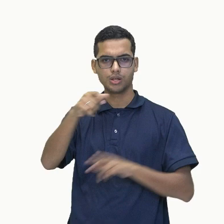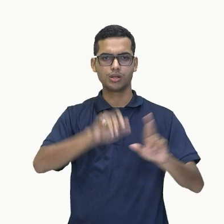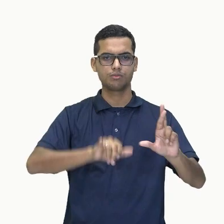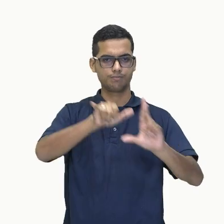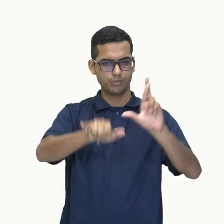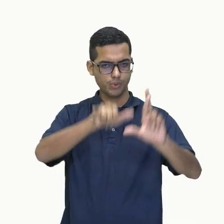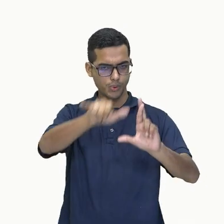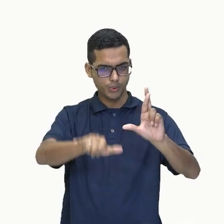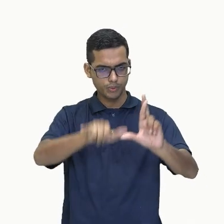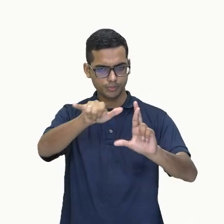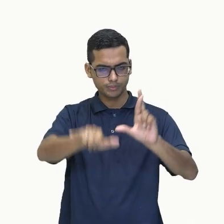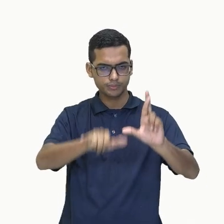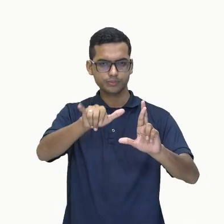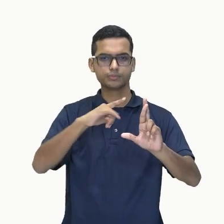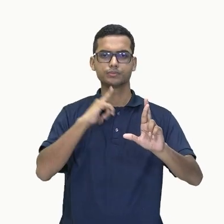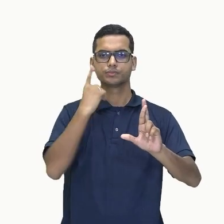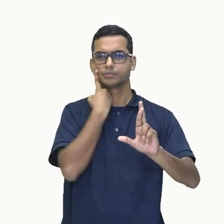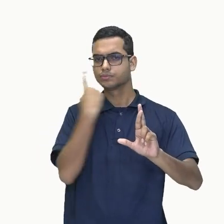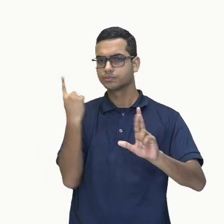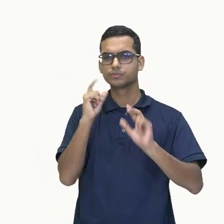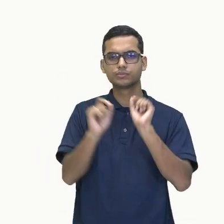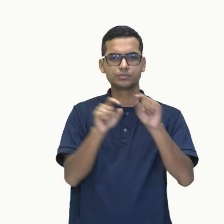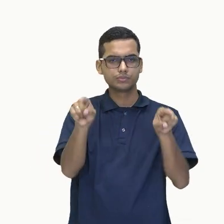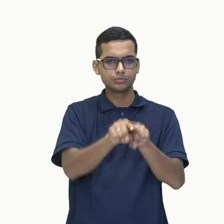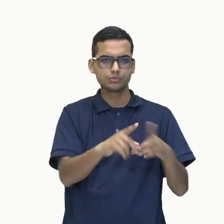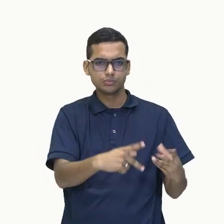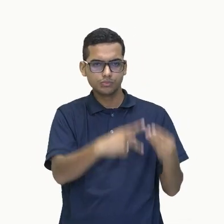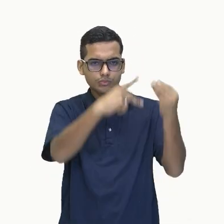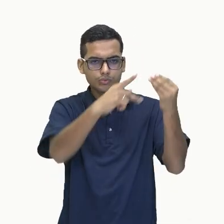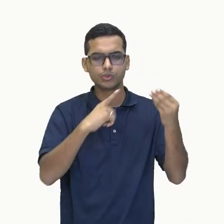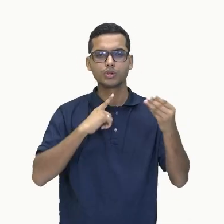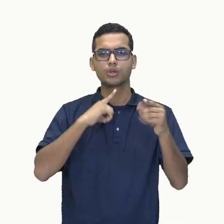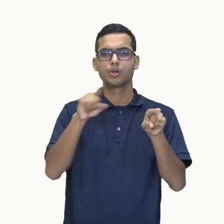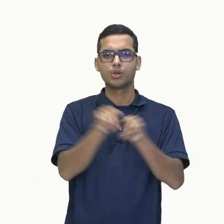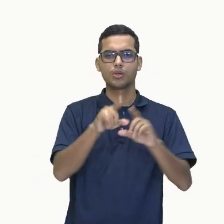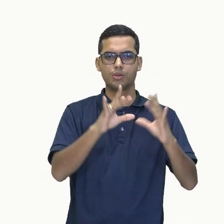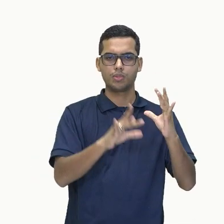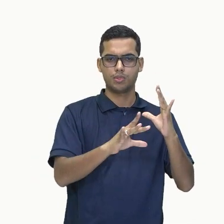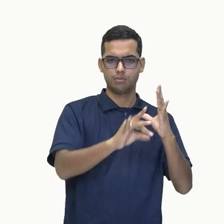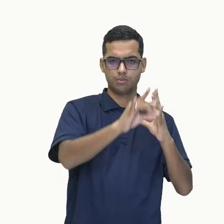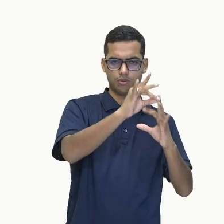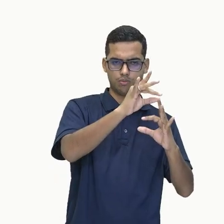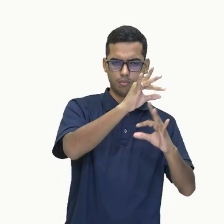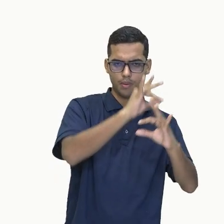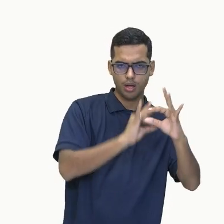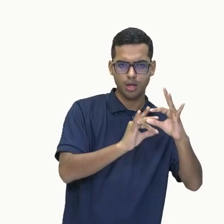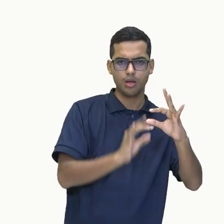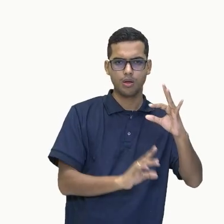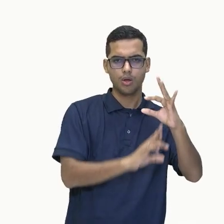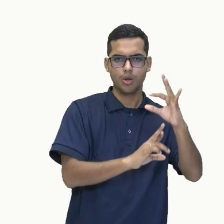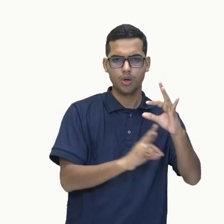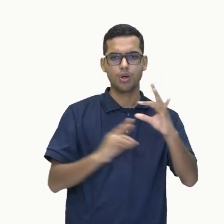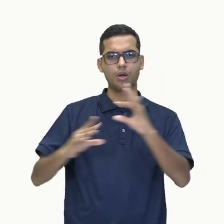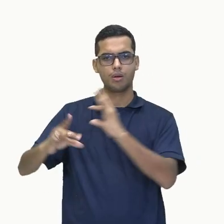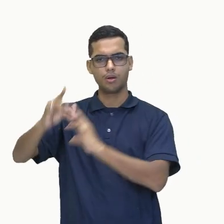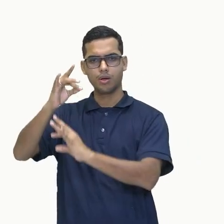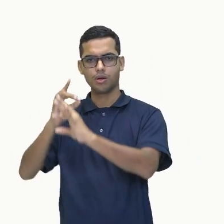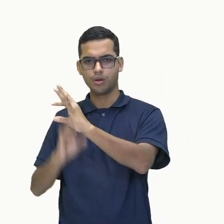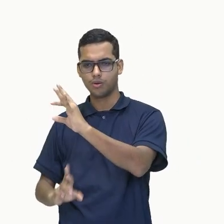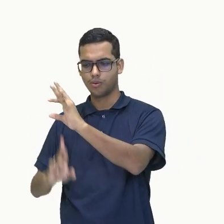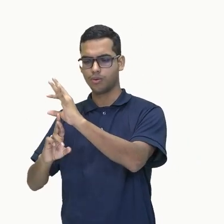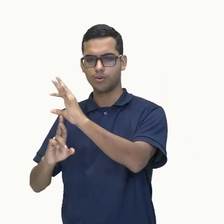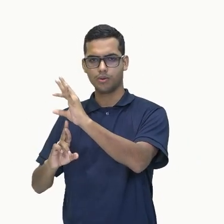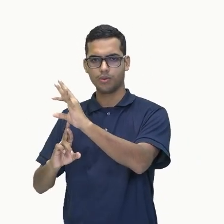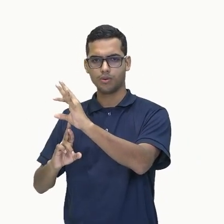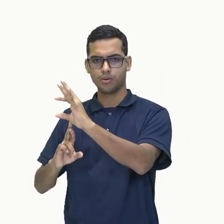aqui a gente tem um aminoácido e outro aminoácido. Essa cadeia R pode ser qualquer cadeia de